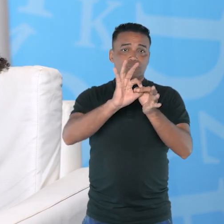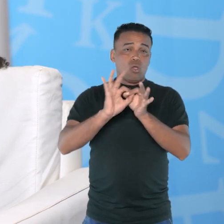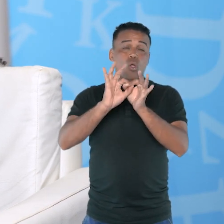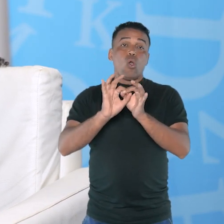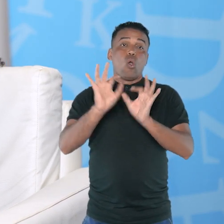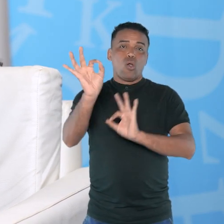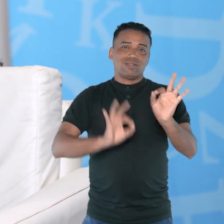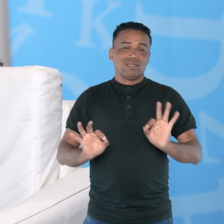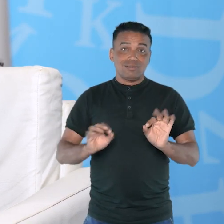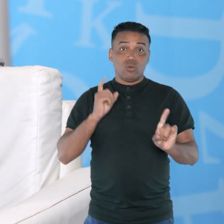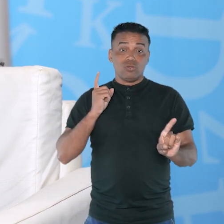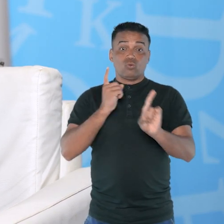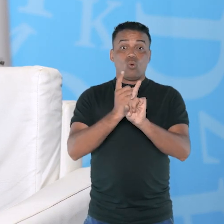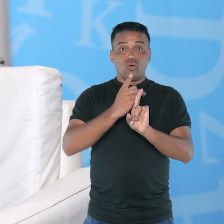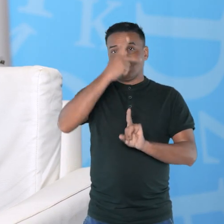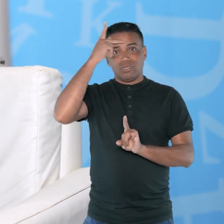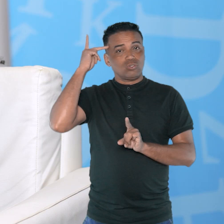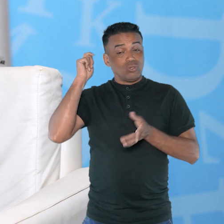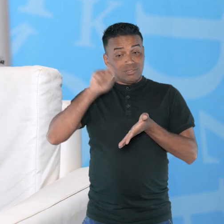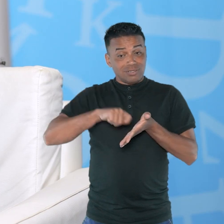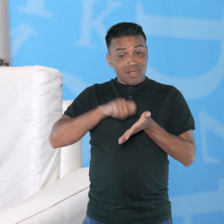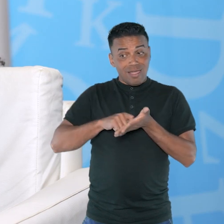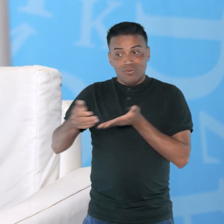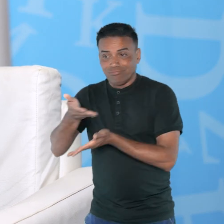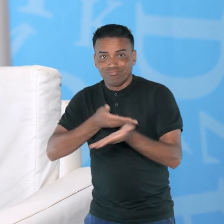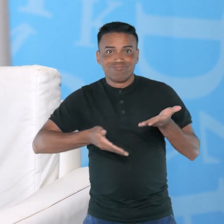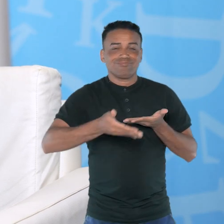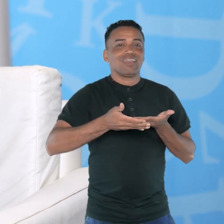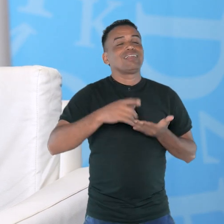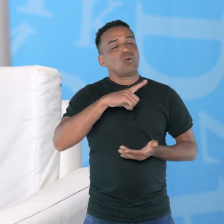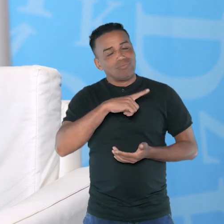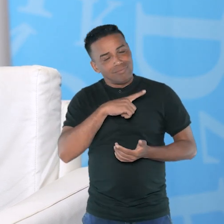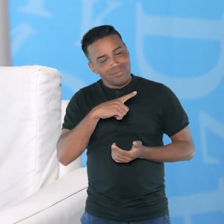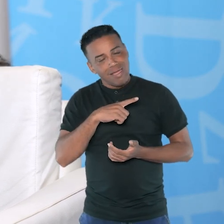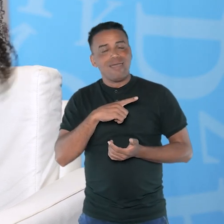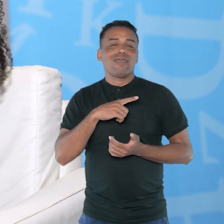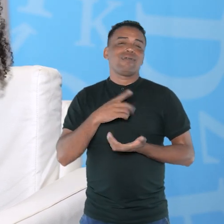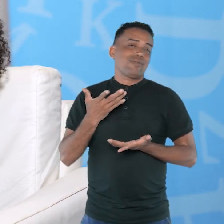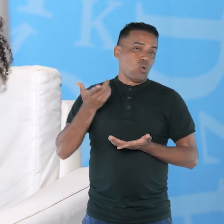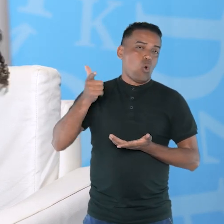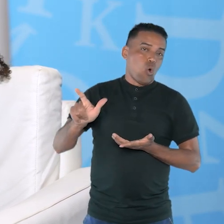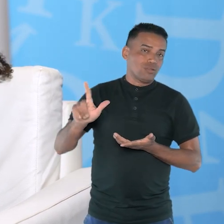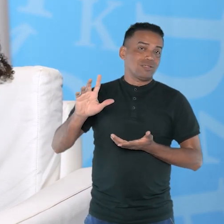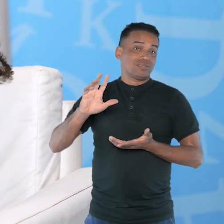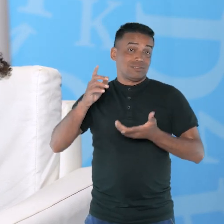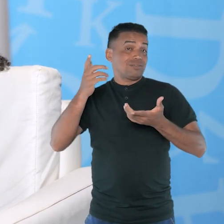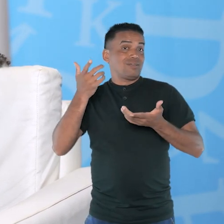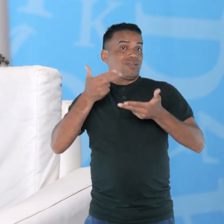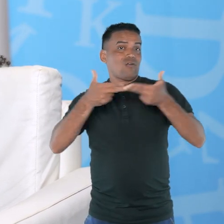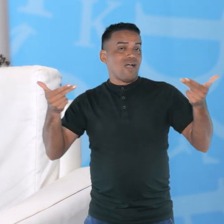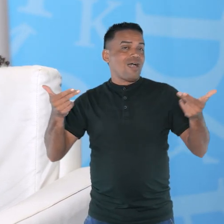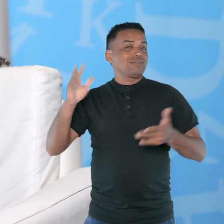de encontro das pessoas que escrevem e trocam. Então, eu acho que também tem uma parte que a gente deve ver com bons olhos